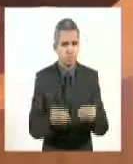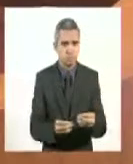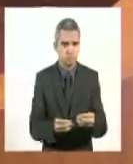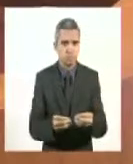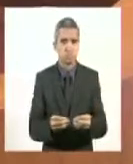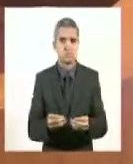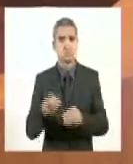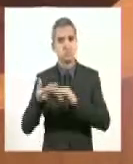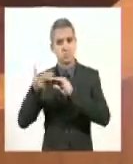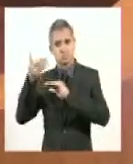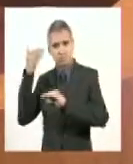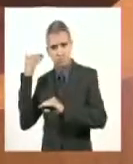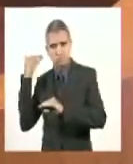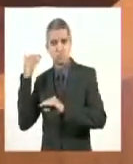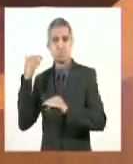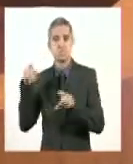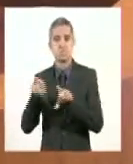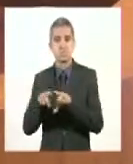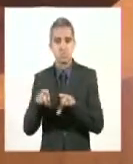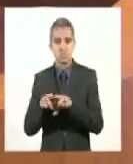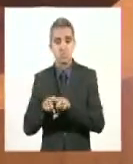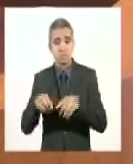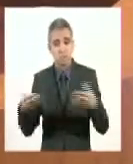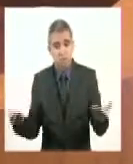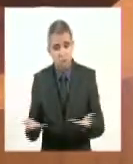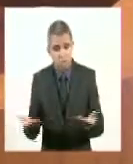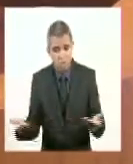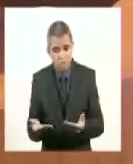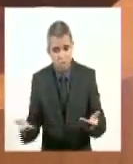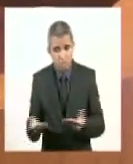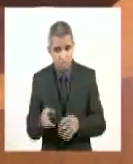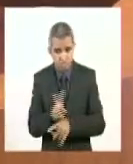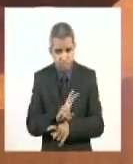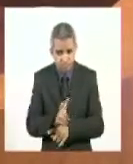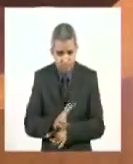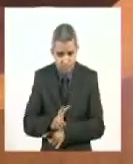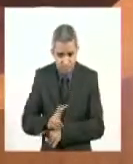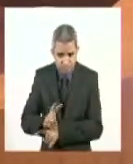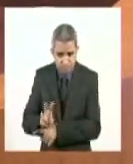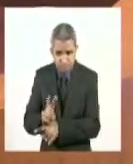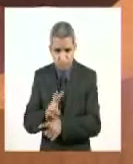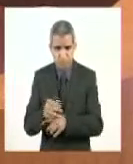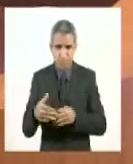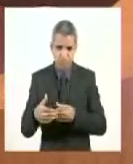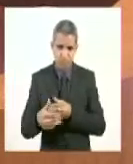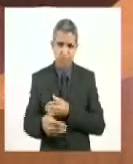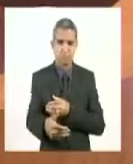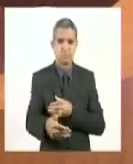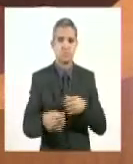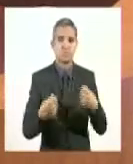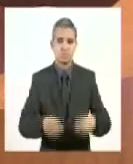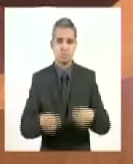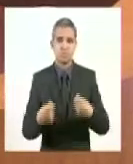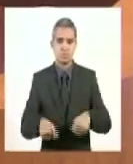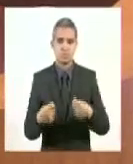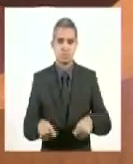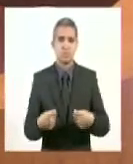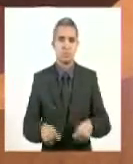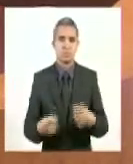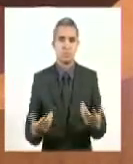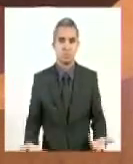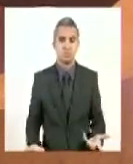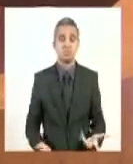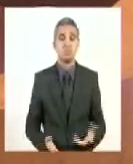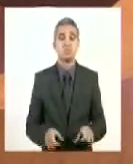inimigos políticos, mas também enxergar um palmo diante do nariz. Quando